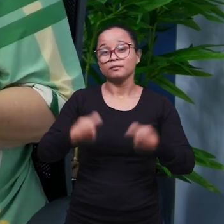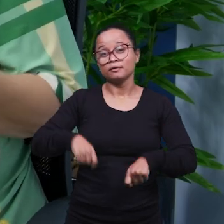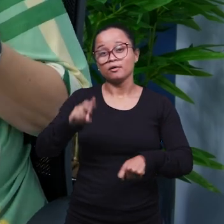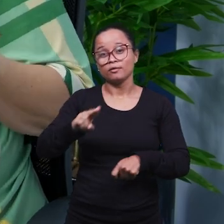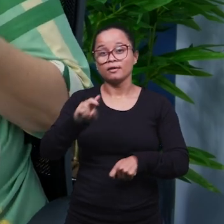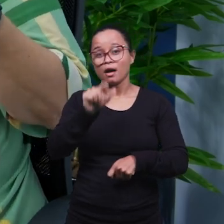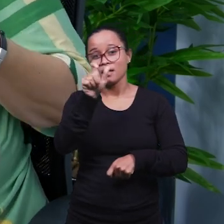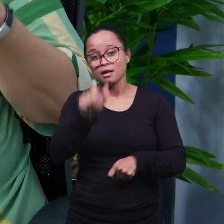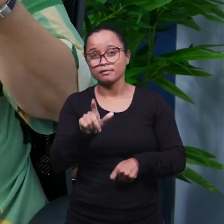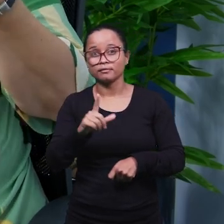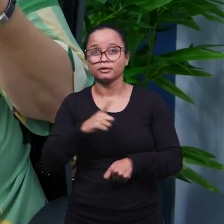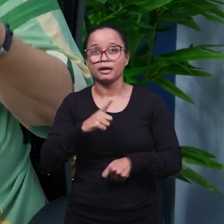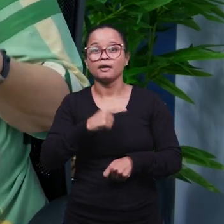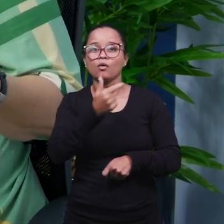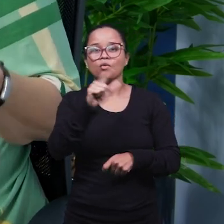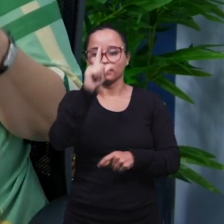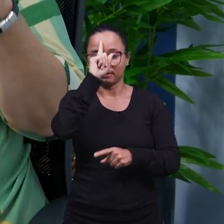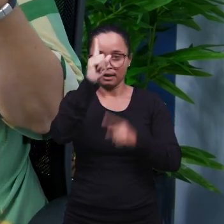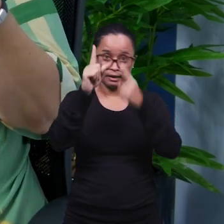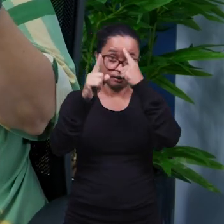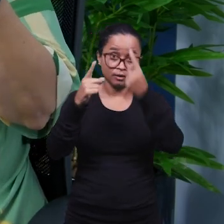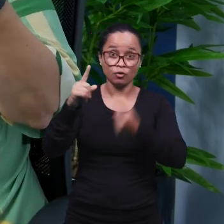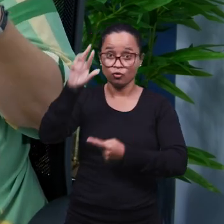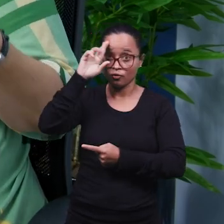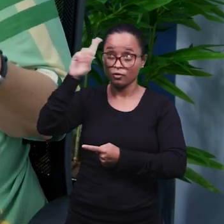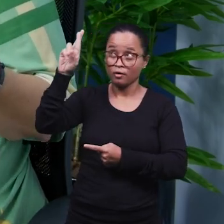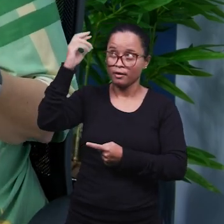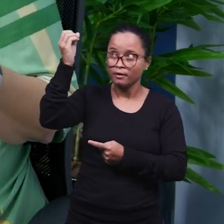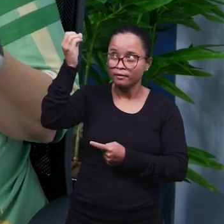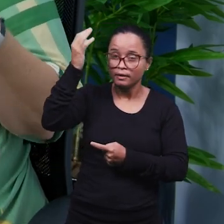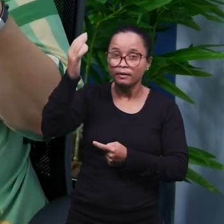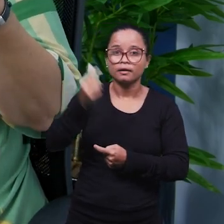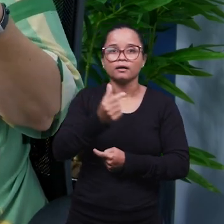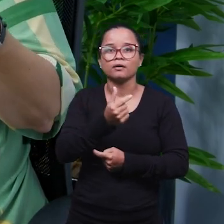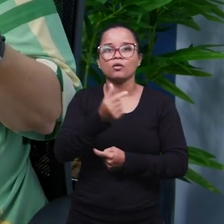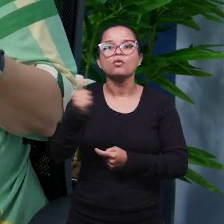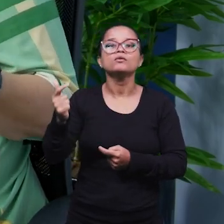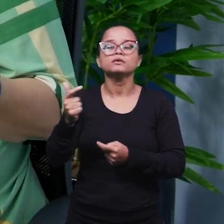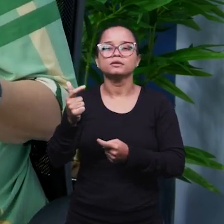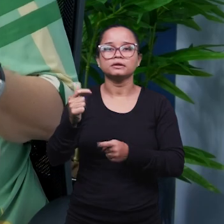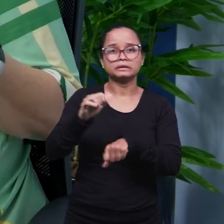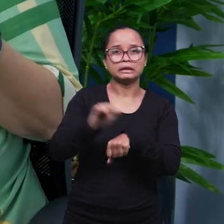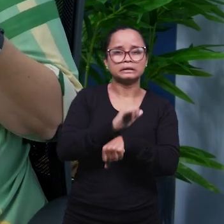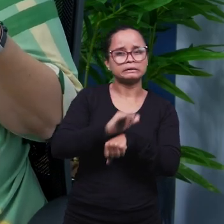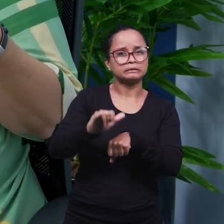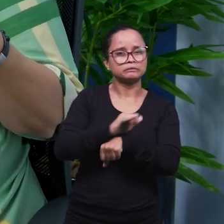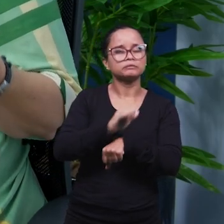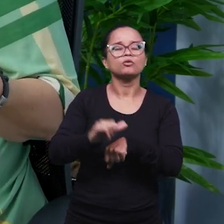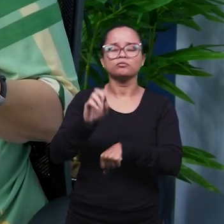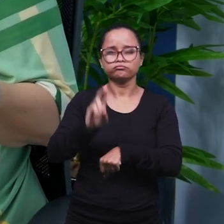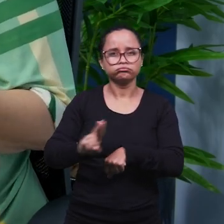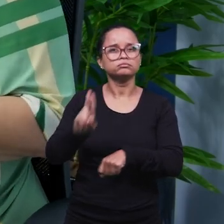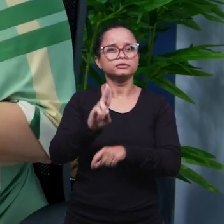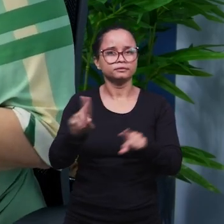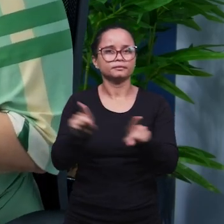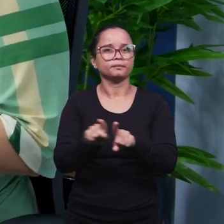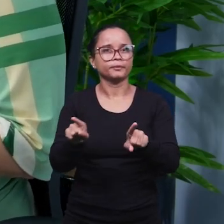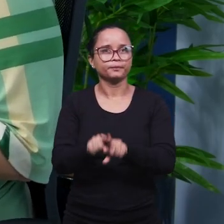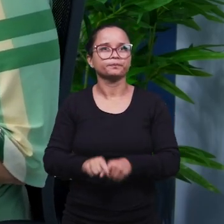essas. Se vocês tiverem outras ideias, se o Senhor mostrar a vocês outras estratégias,